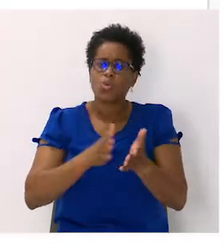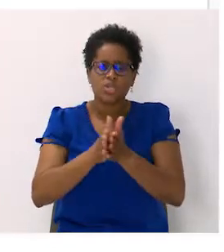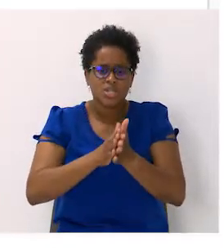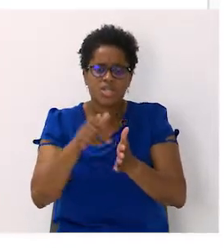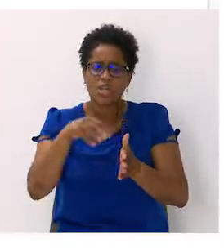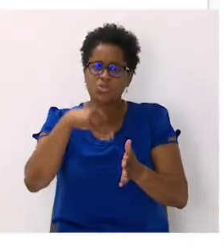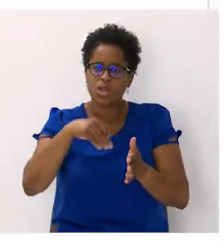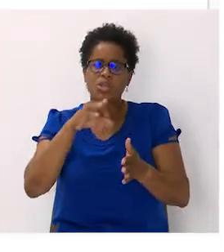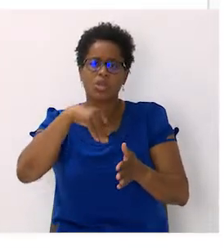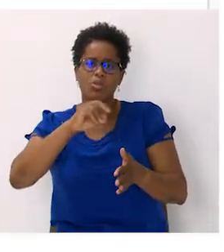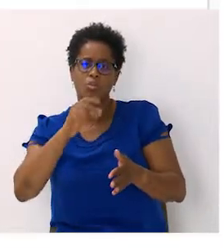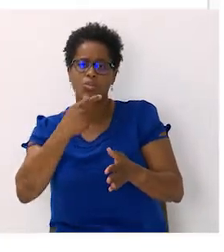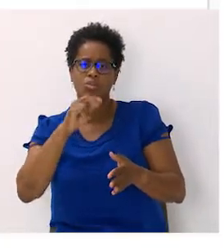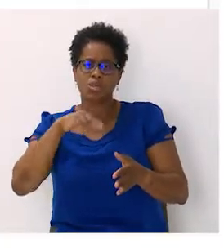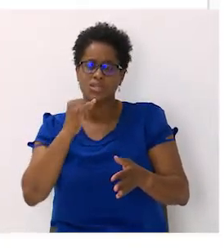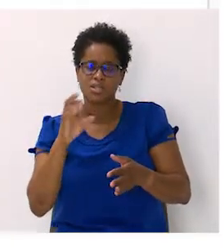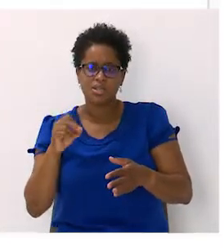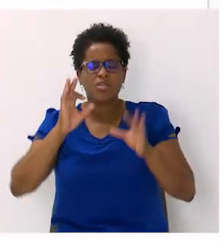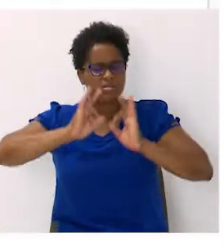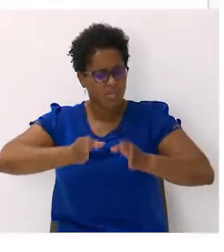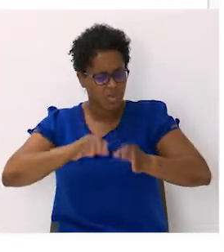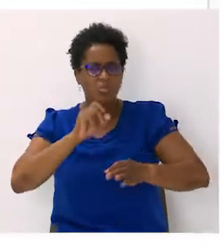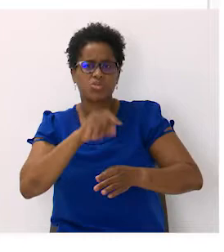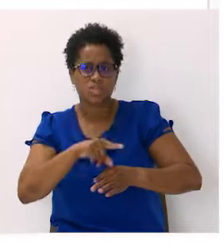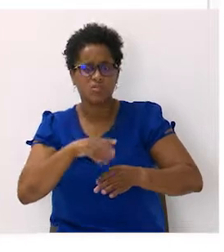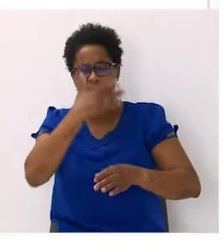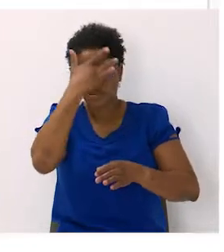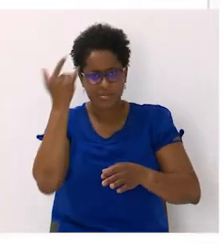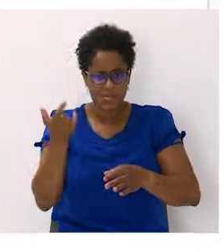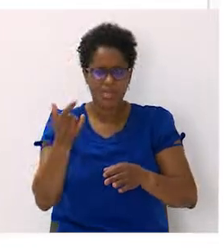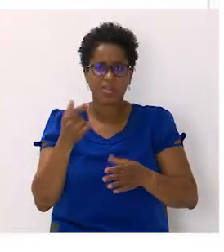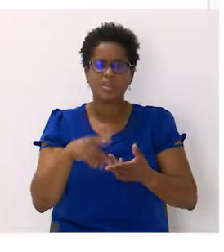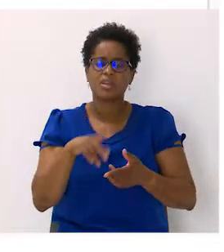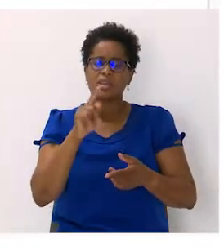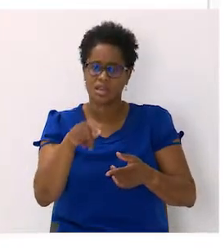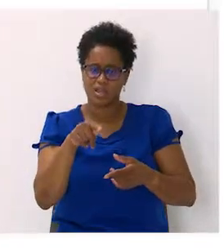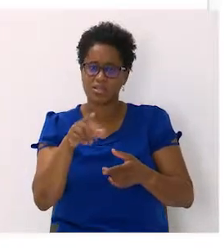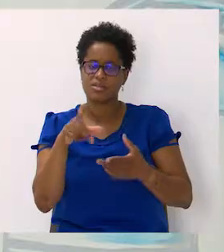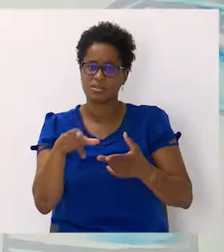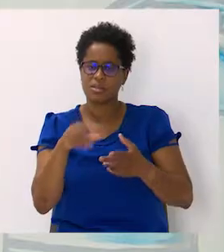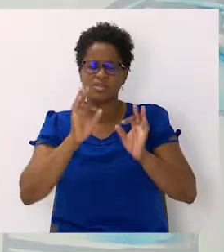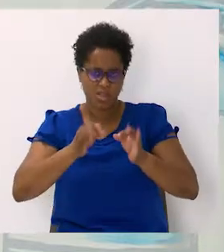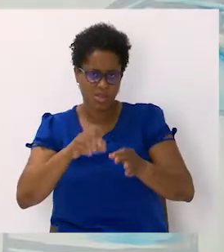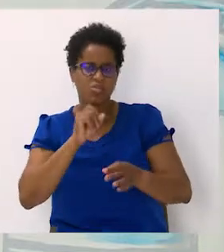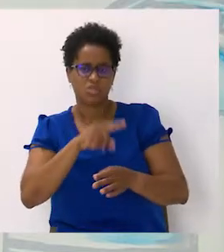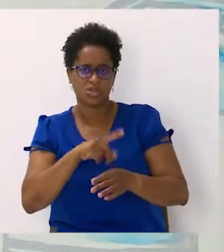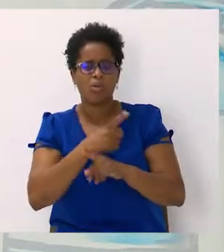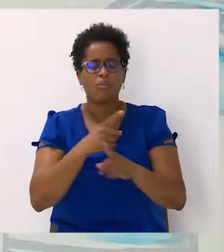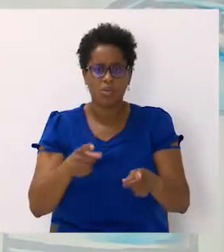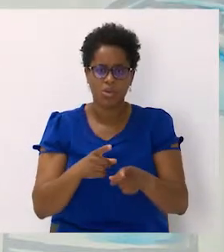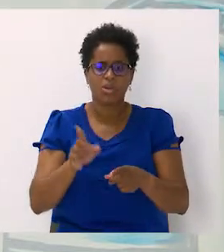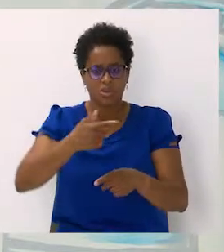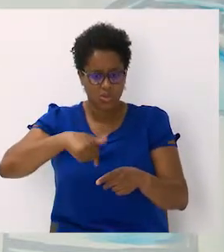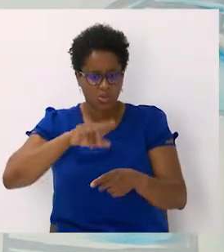utilize as propriedades de potenciação sempre que é possível para simplificar a expressão. Sempre que é possível,